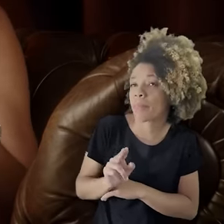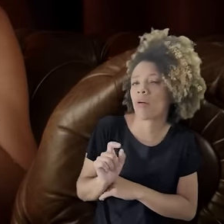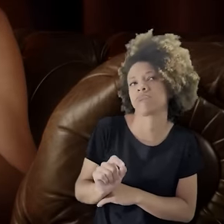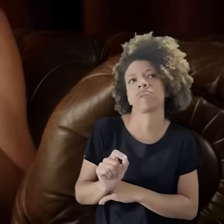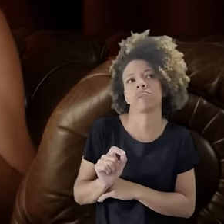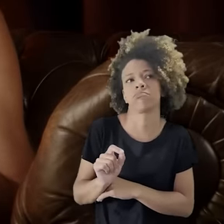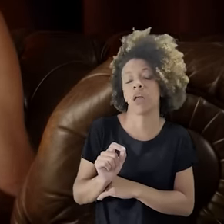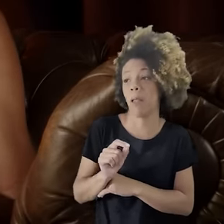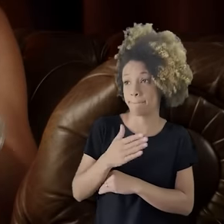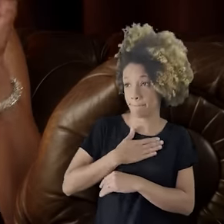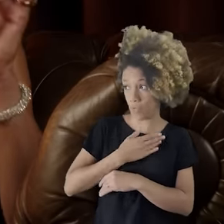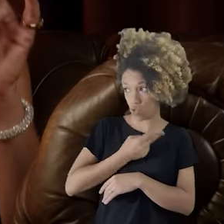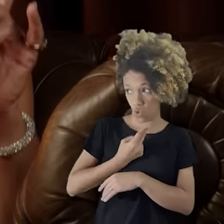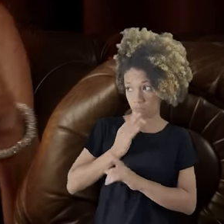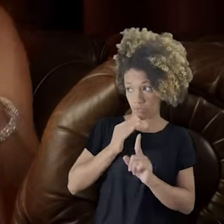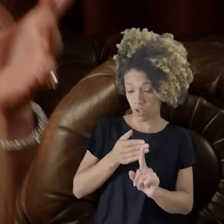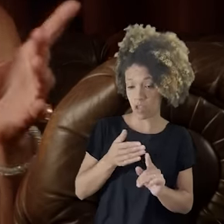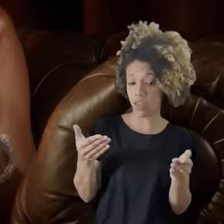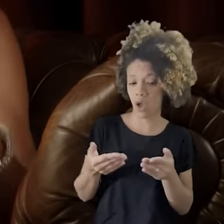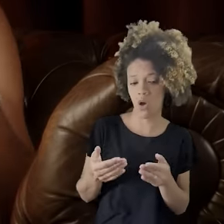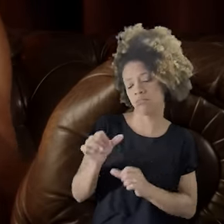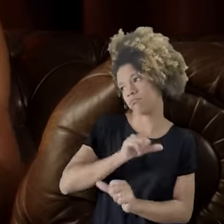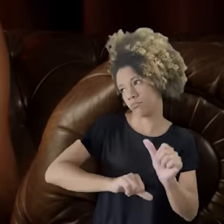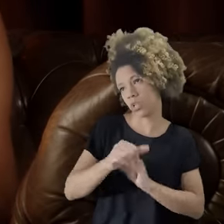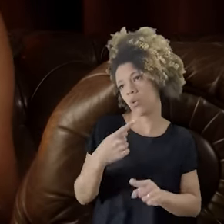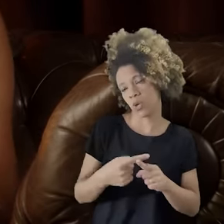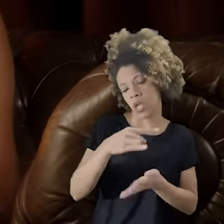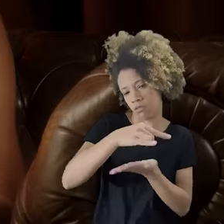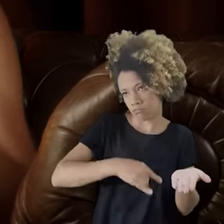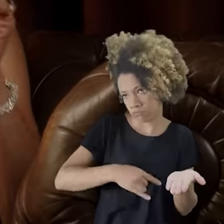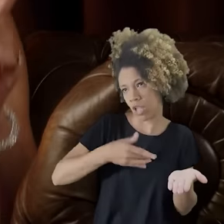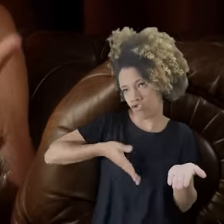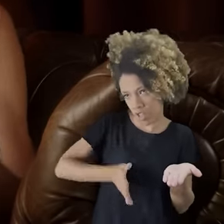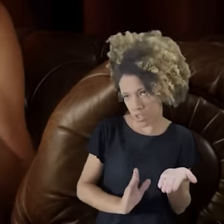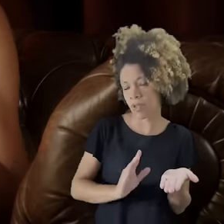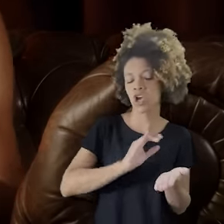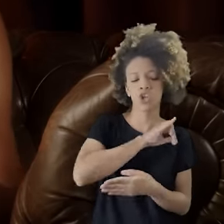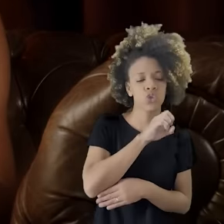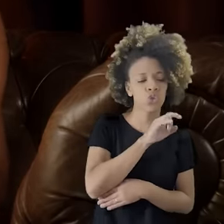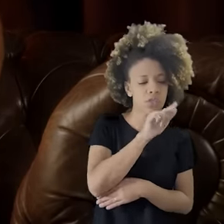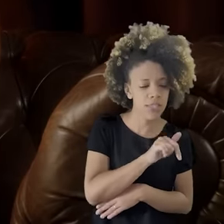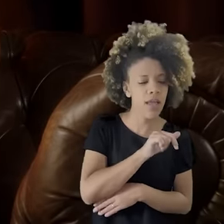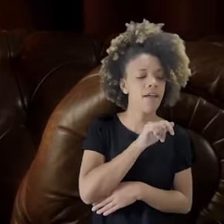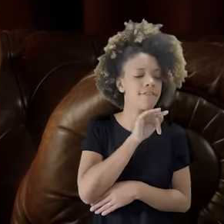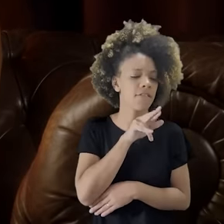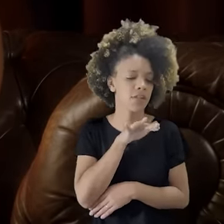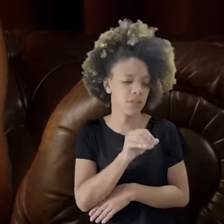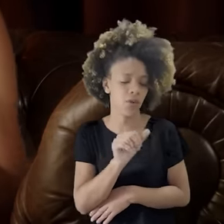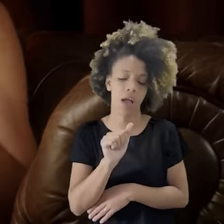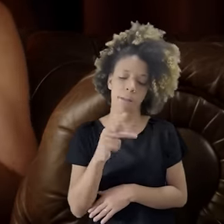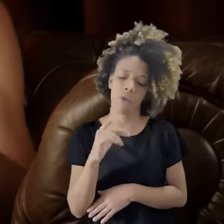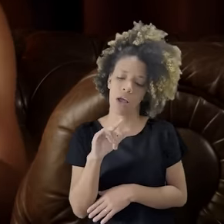é meu nome de batismo que agora não é mais porque eu mudei a minha certidão de nascimento José Francisco Apocalipse